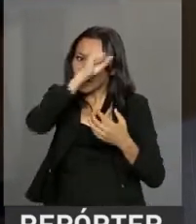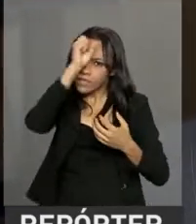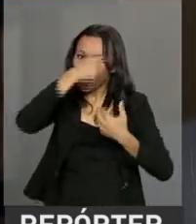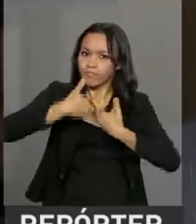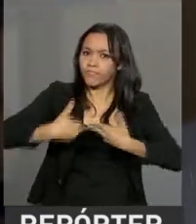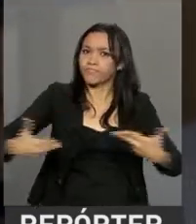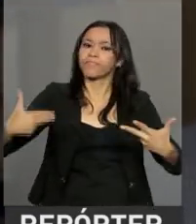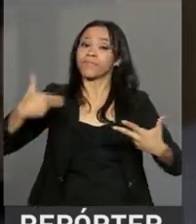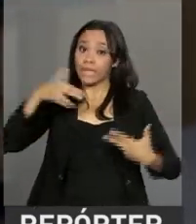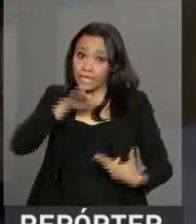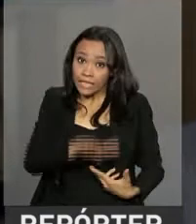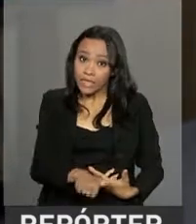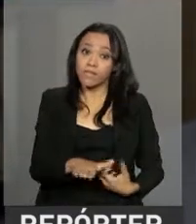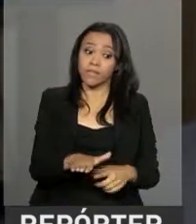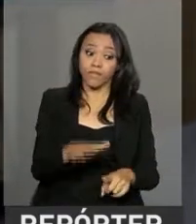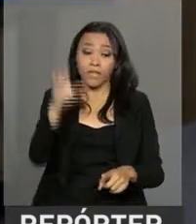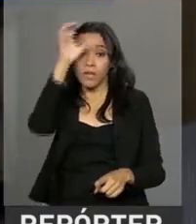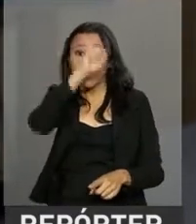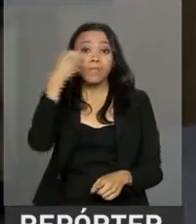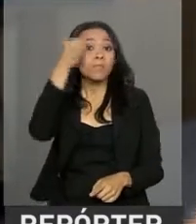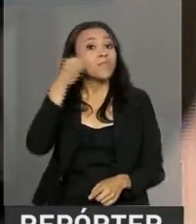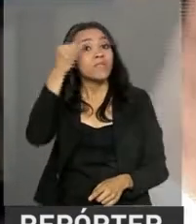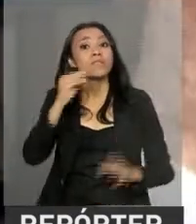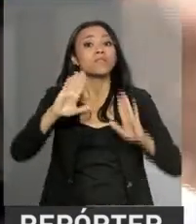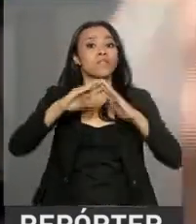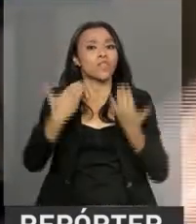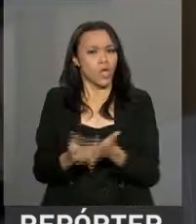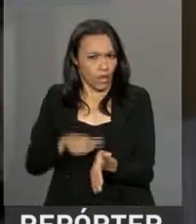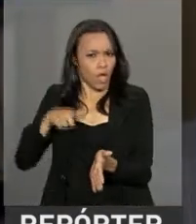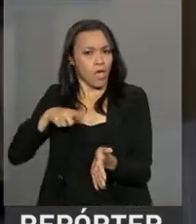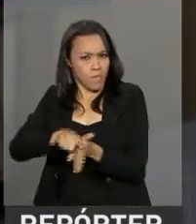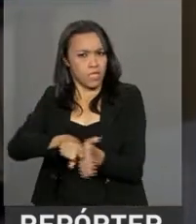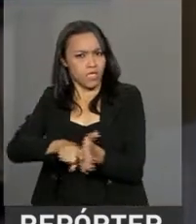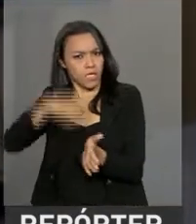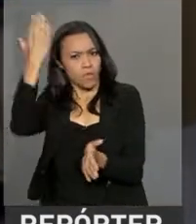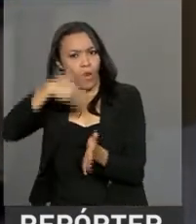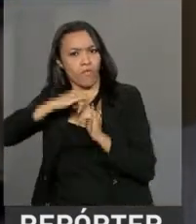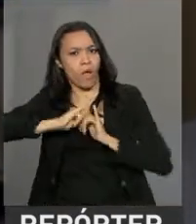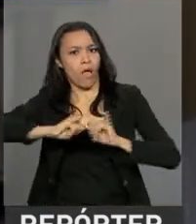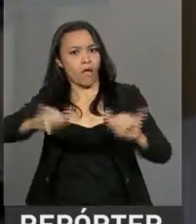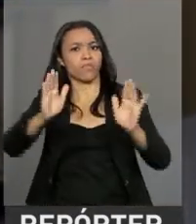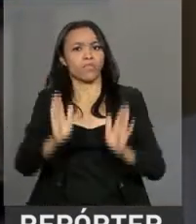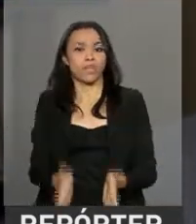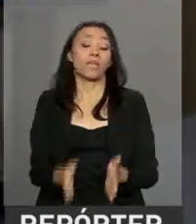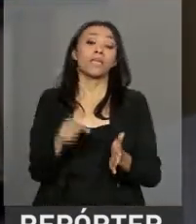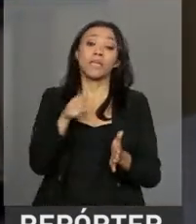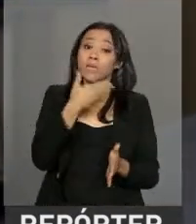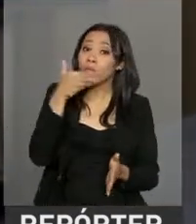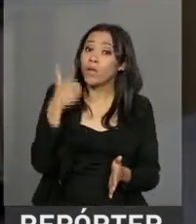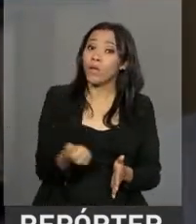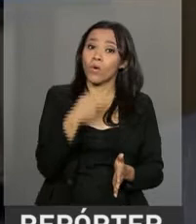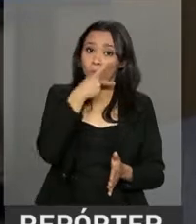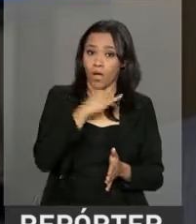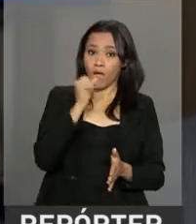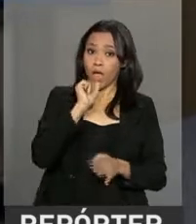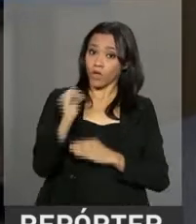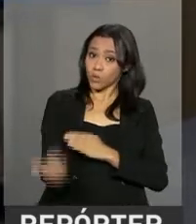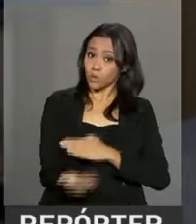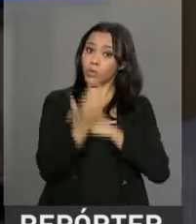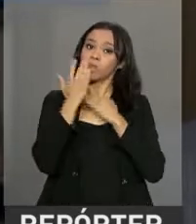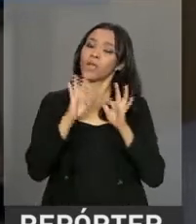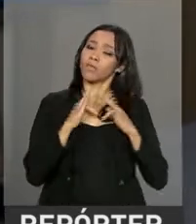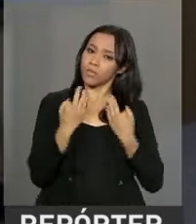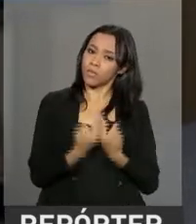ter um aproveitamento melhor na escola experiência mostra isso né E vão ter uma profissão inclusive melhor remunerada que dos seus pais e vão ajudar a família